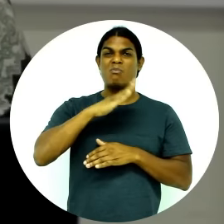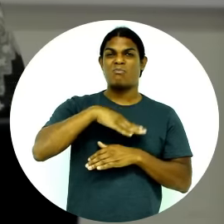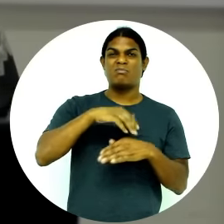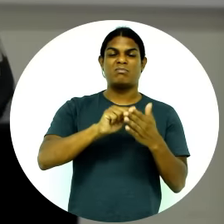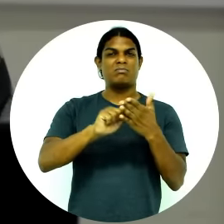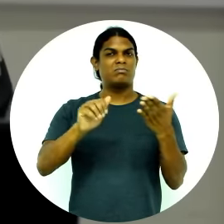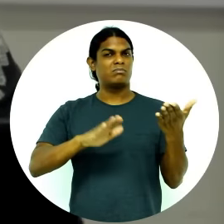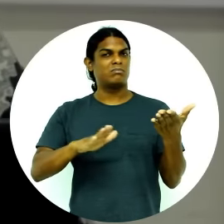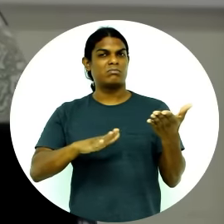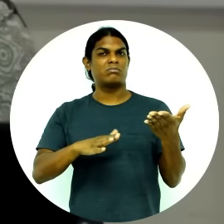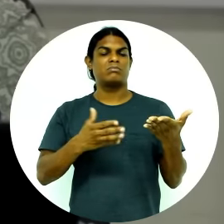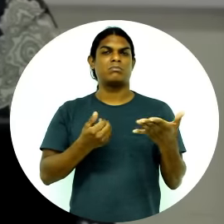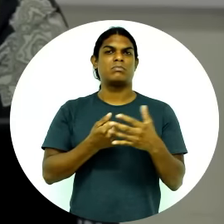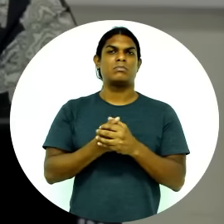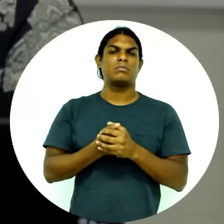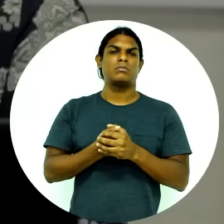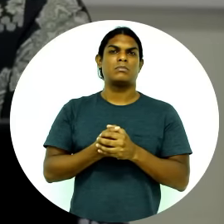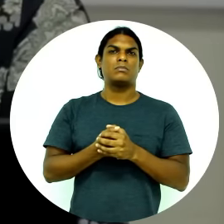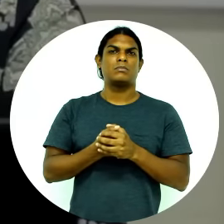estar depositando no outro.